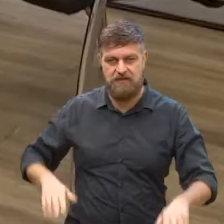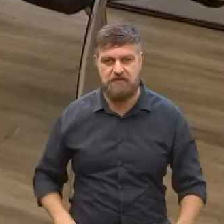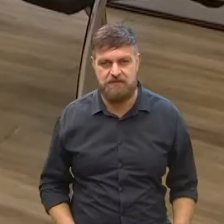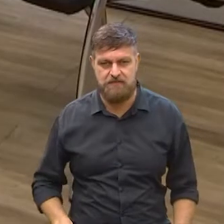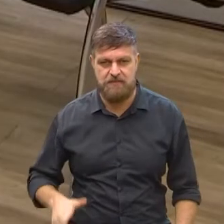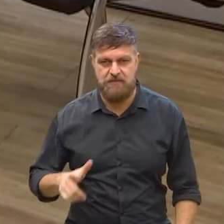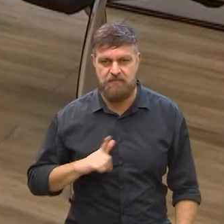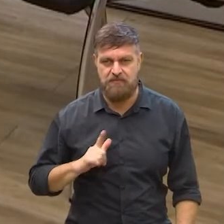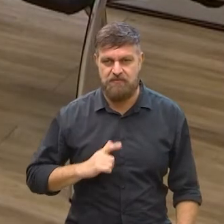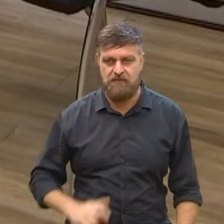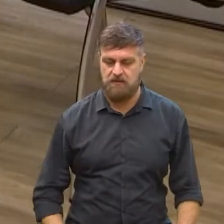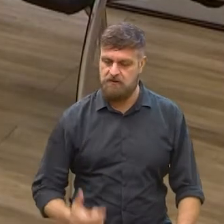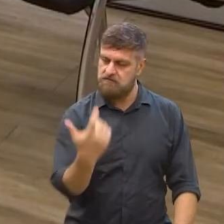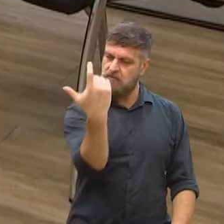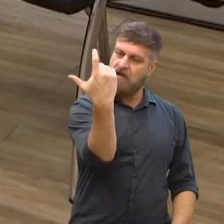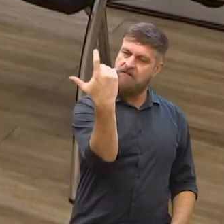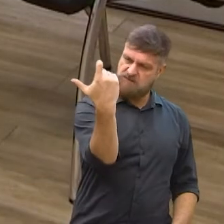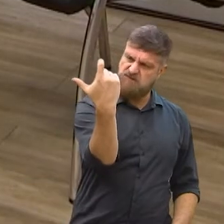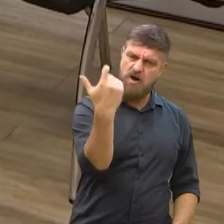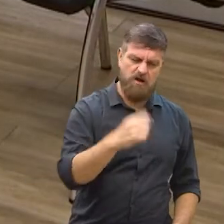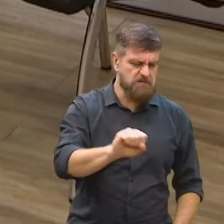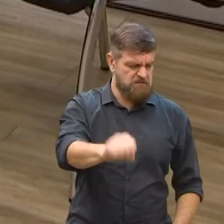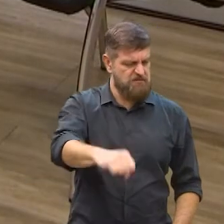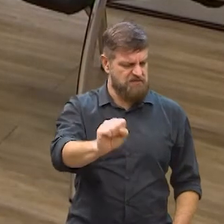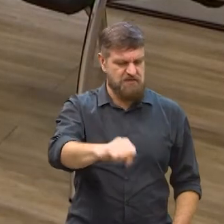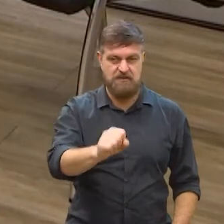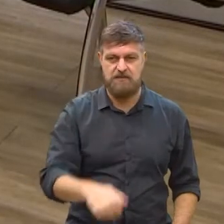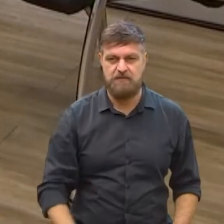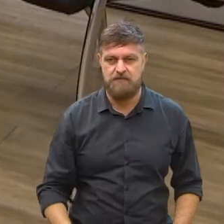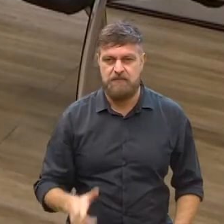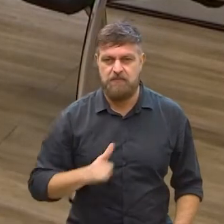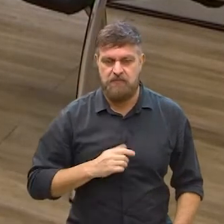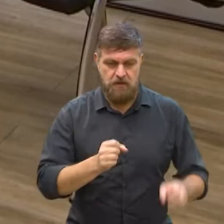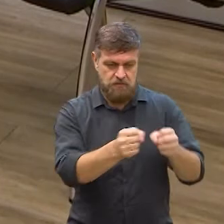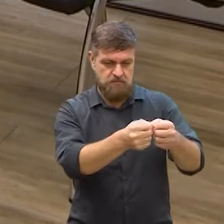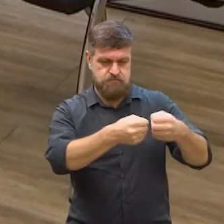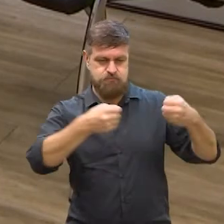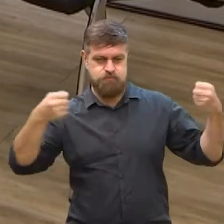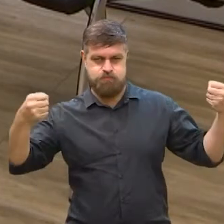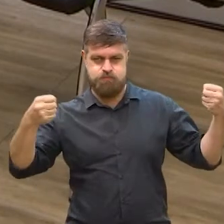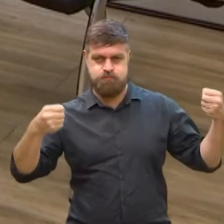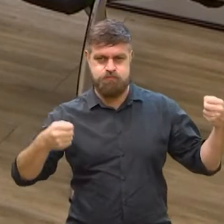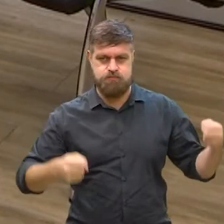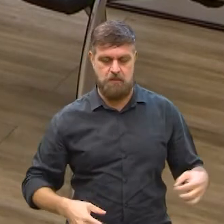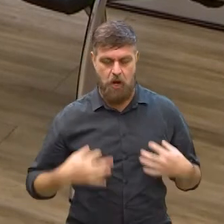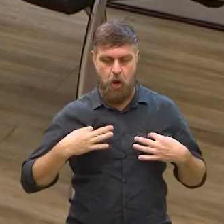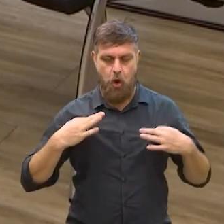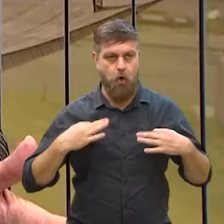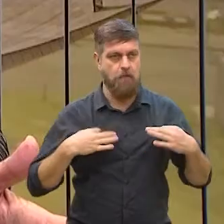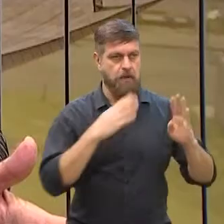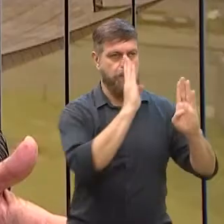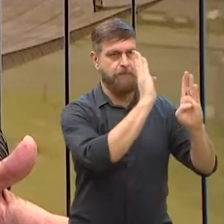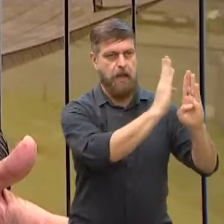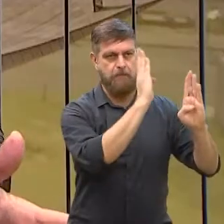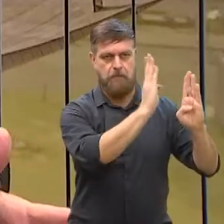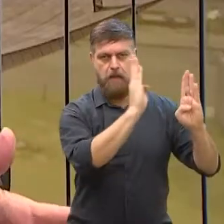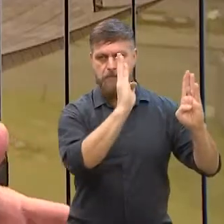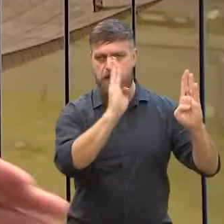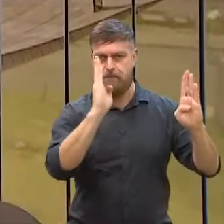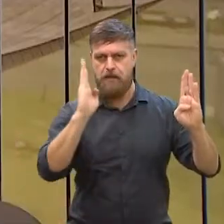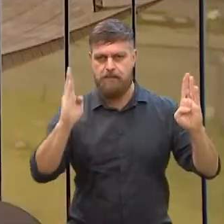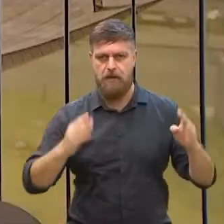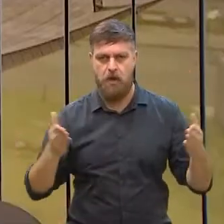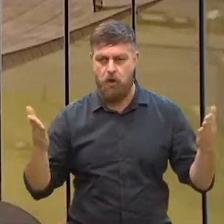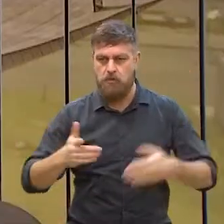foto de corpo inteiro? Só, eu tiro. Só que é o seguinte, eu tinha guarda-roupas assim, para 3 tamanhos, 4.